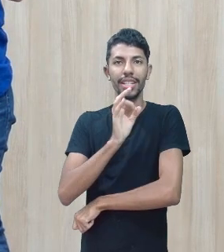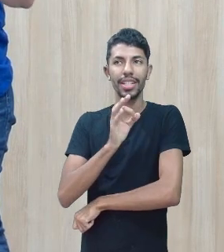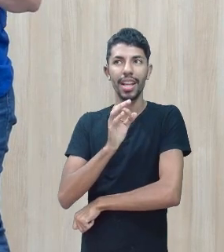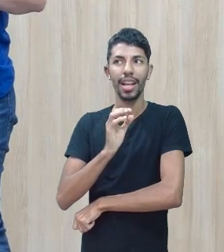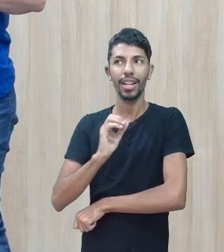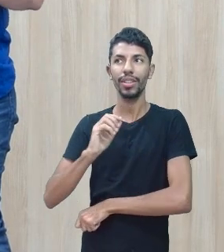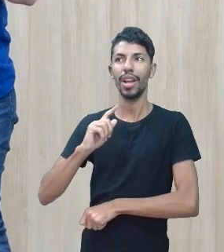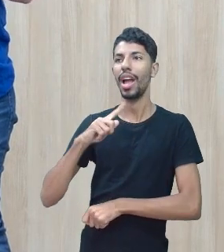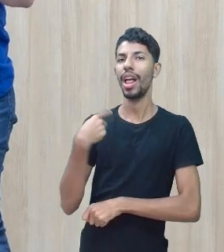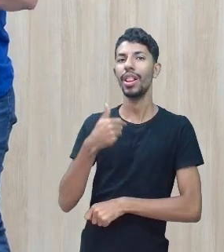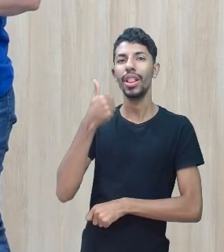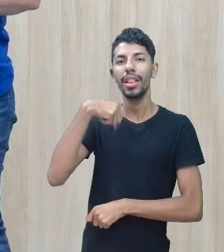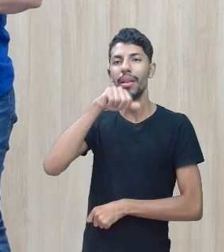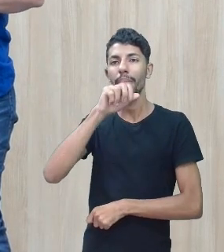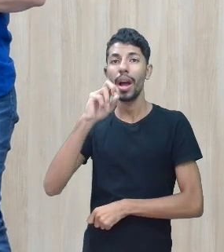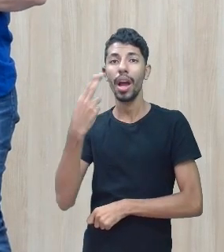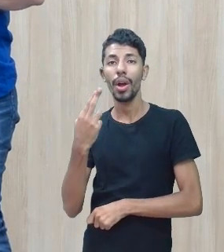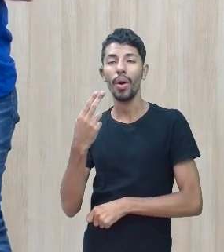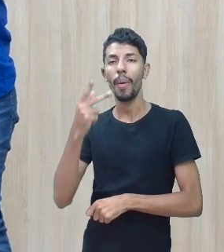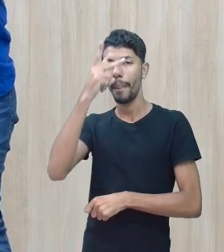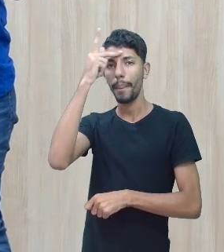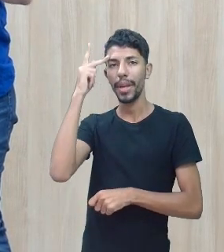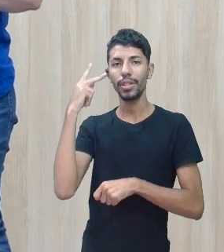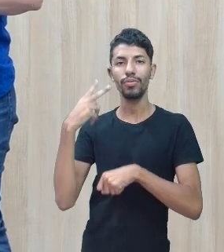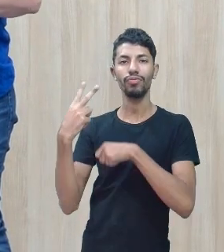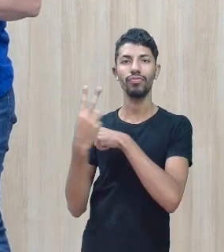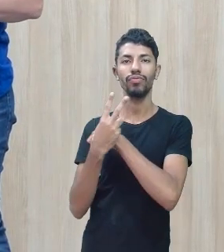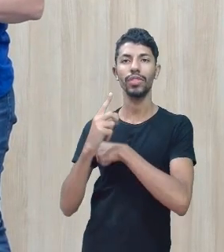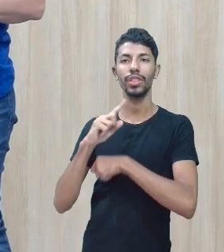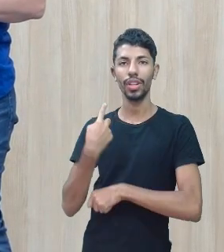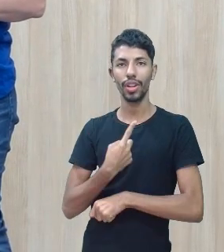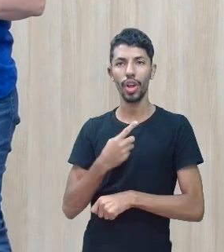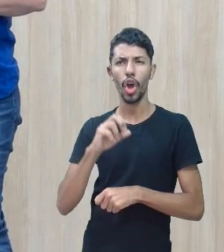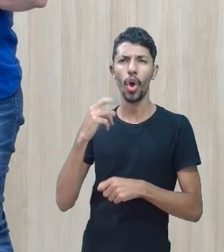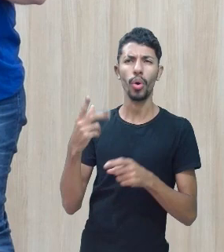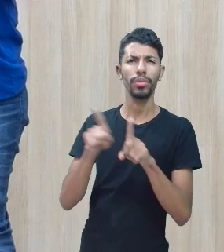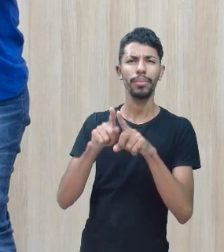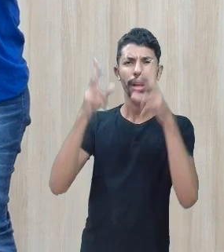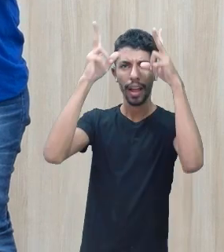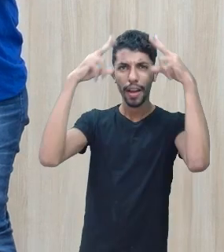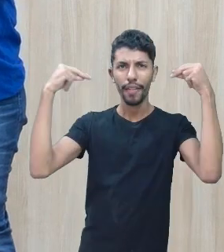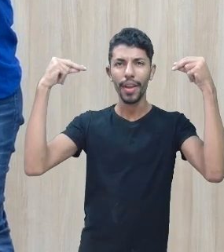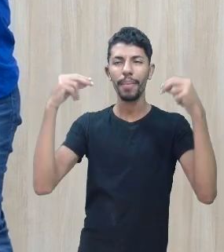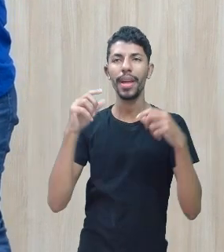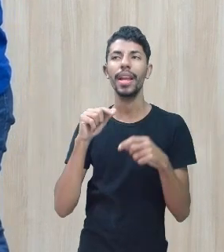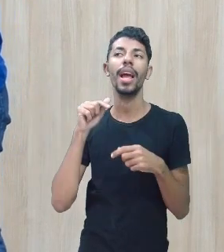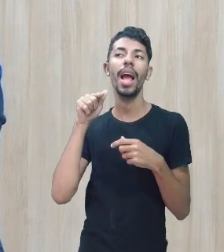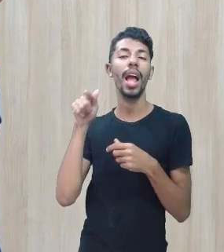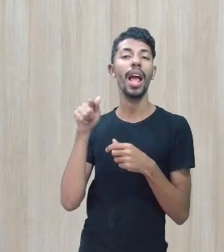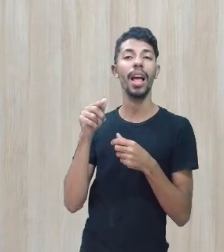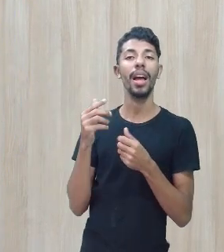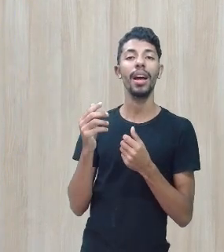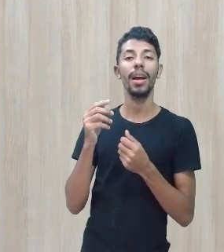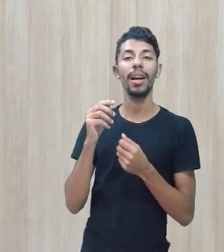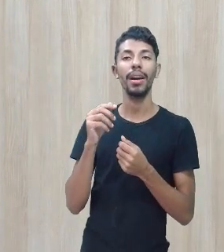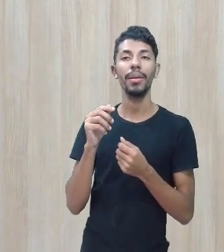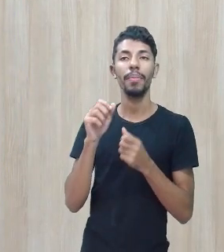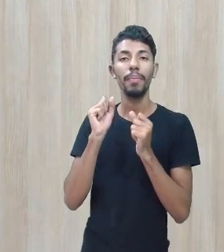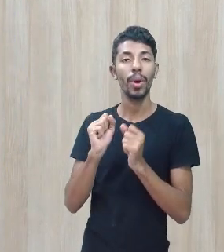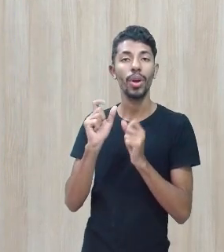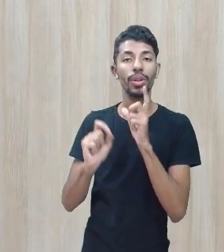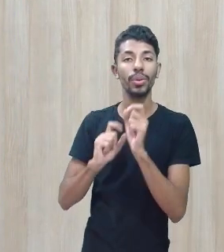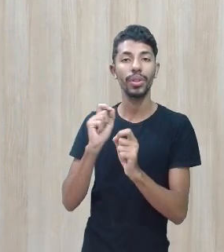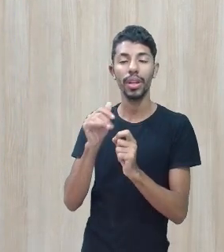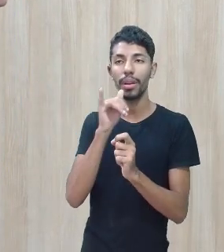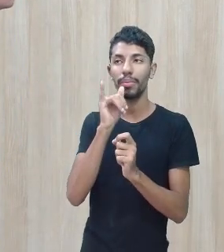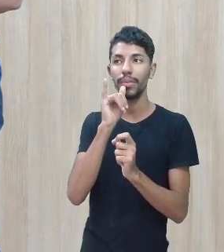nossa mãe responsável, até mesmo o enfermeiro do posto ou a enfermeira, ela se dirige para nós